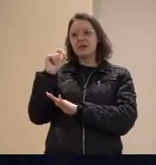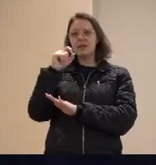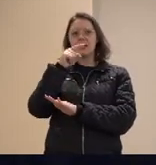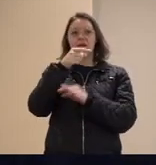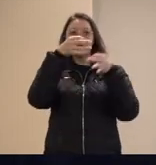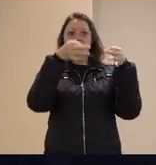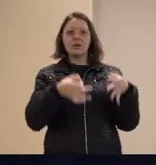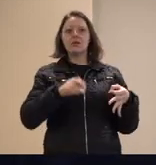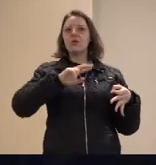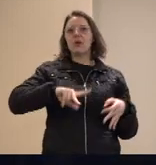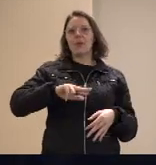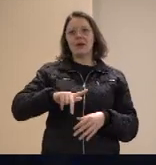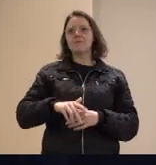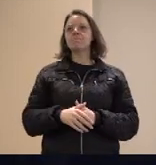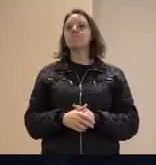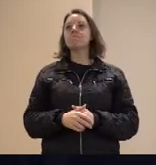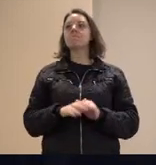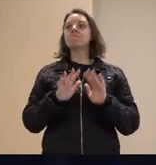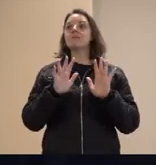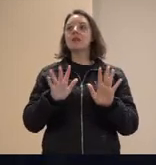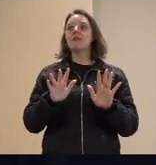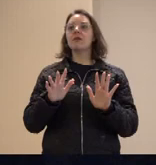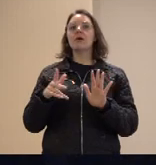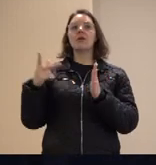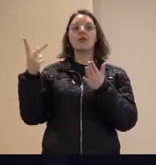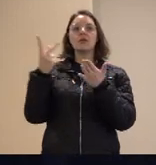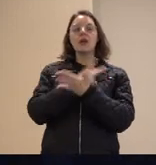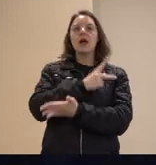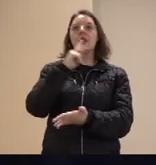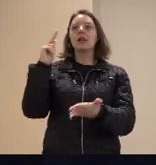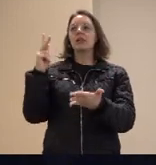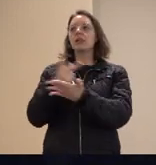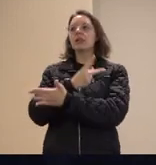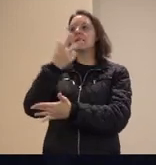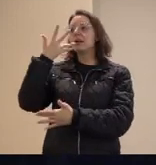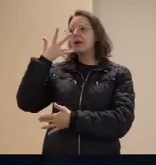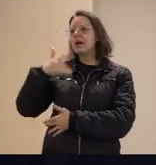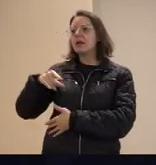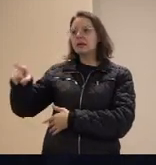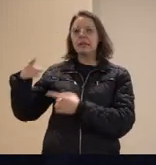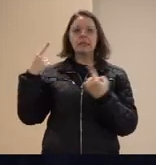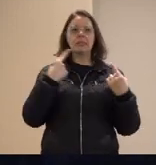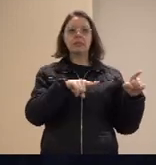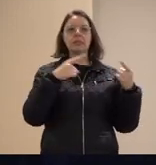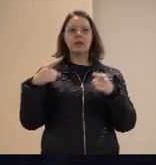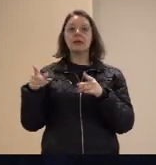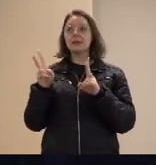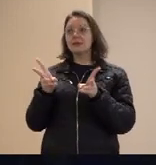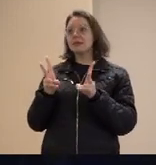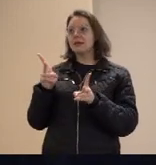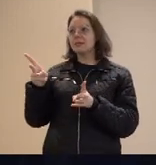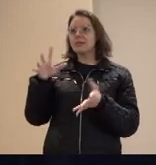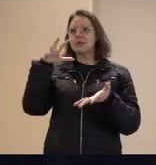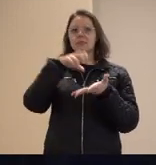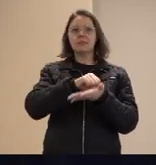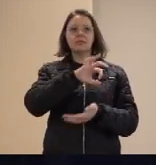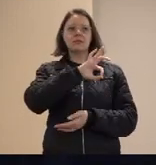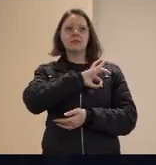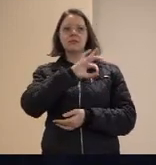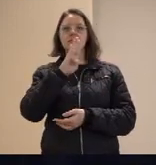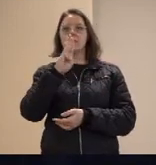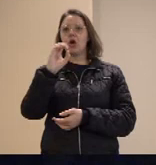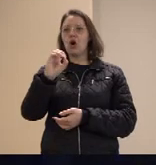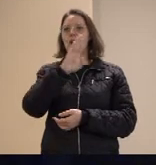ideal. E aí, conforme os delitos que ele foi fazendo, a gente sempre, ó, o que eles sempre nos falavam, registra boletim de ocorrência, registra